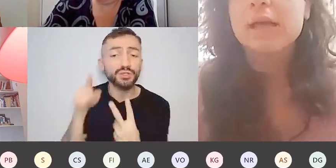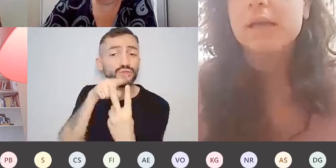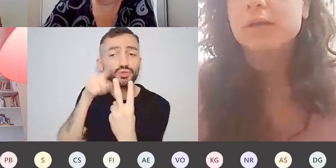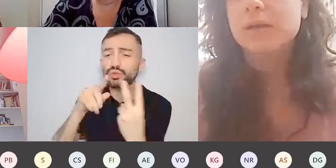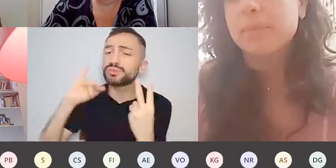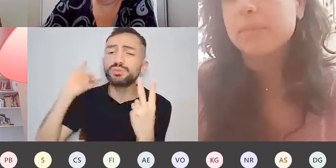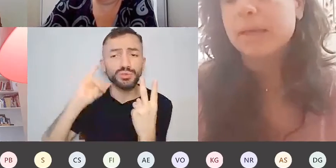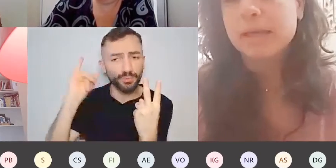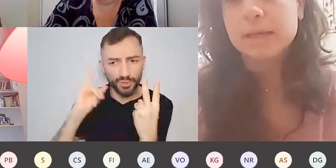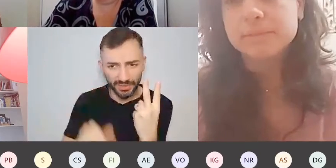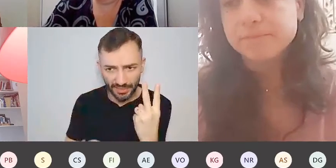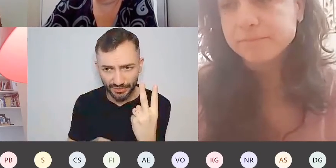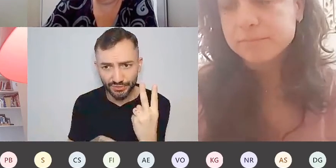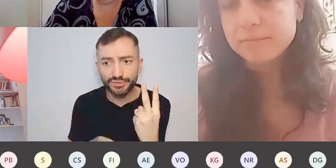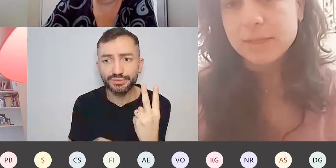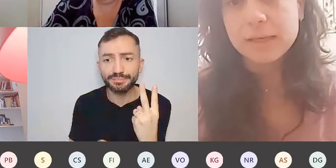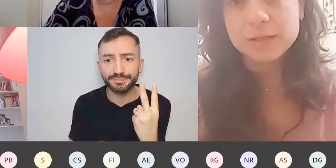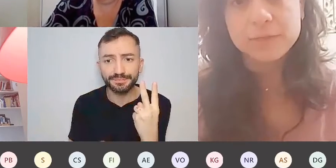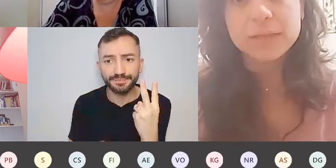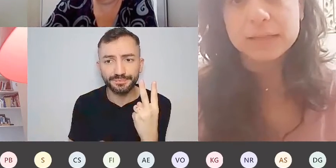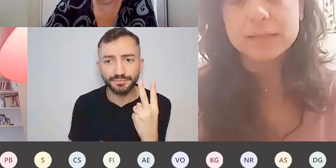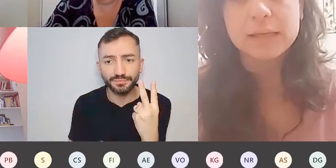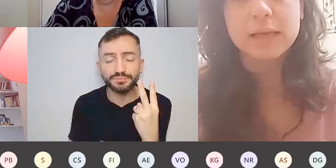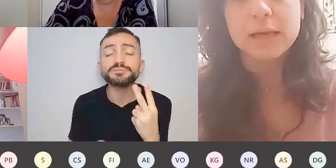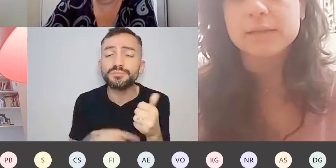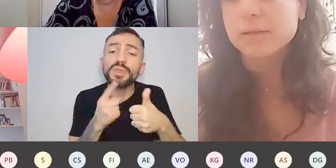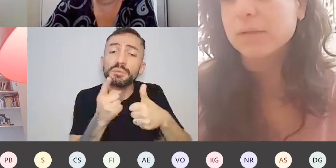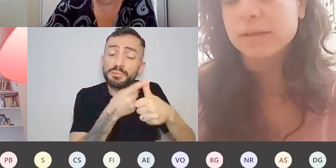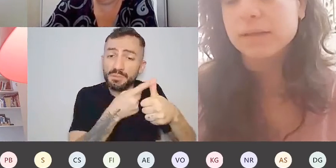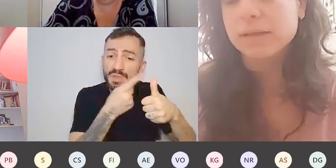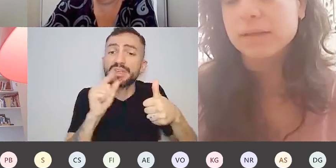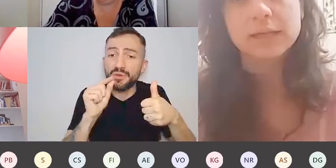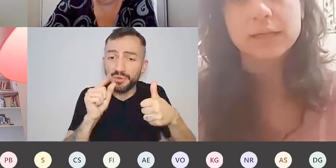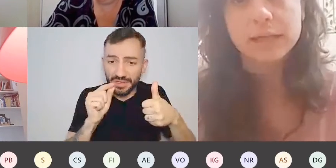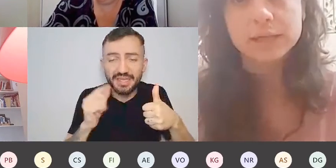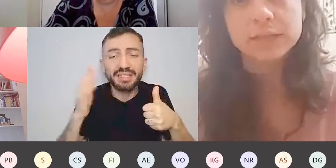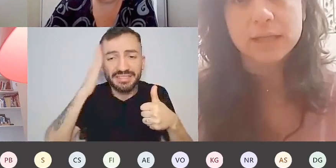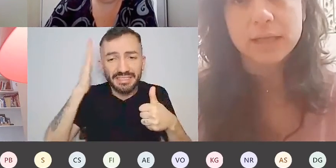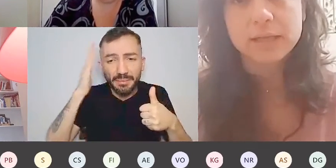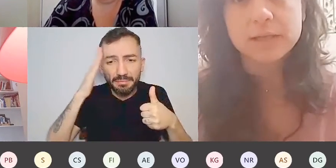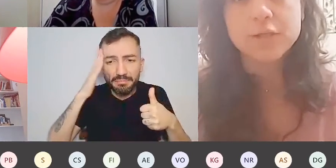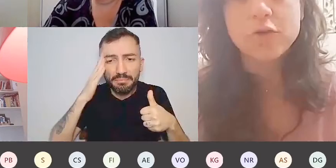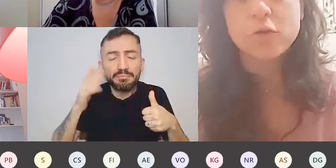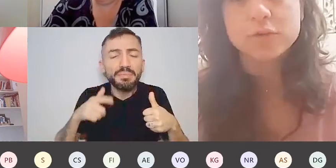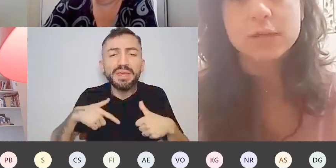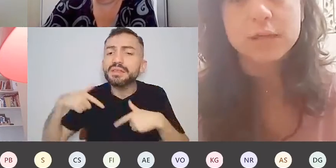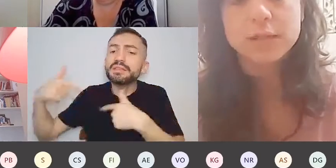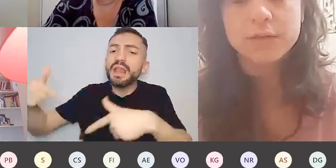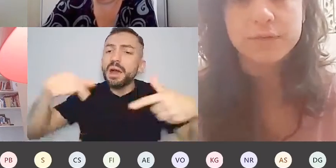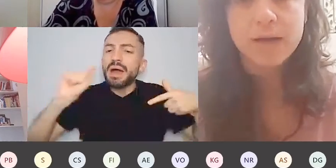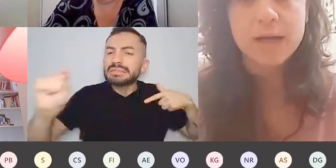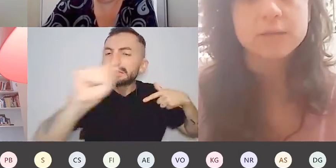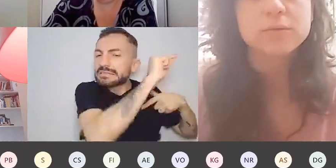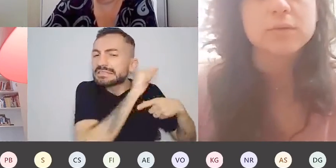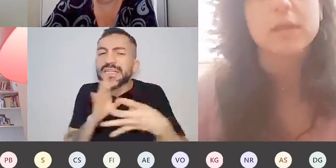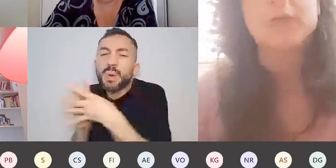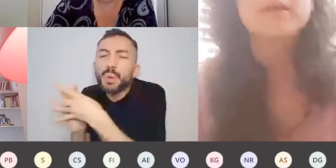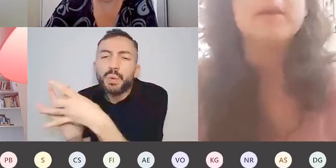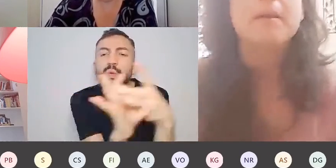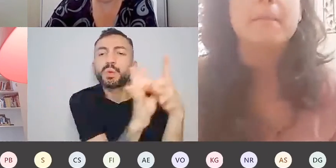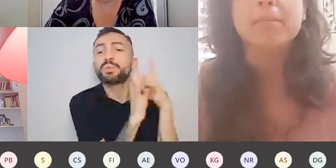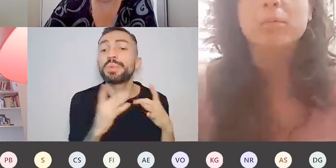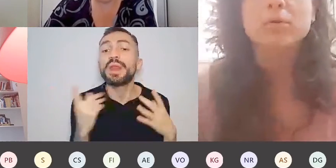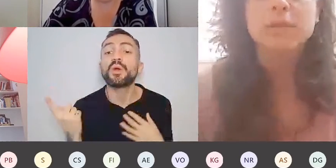né? Eu acho que a primeira já foi trazida aqui, que é a questão da intersetorialidade, né? E da gente conseguir, de fato,